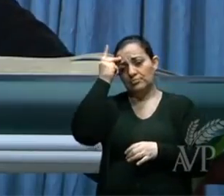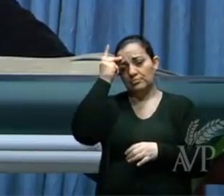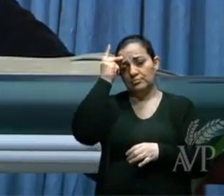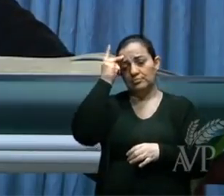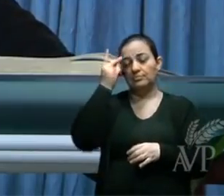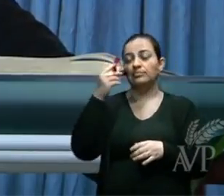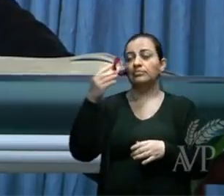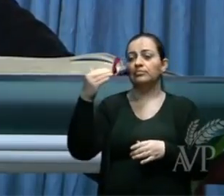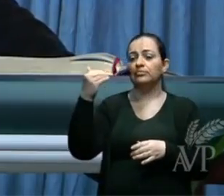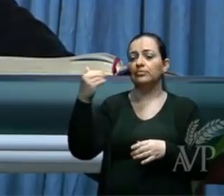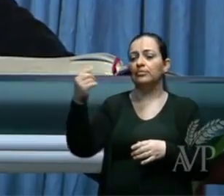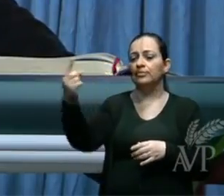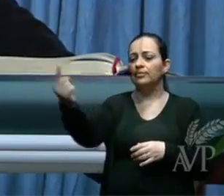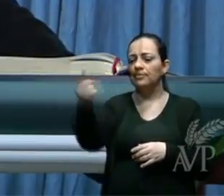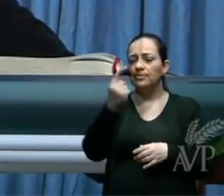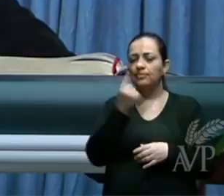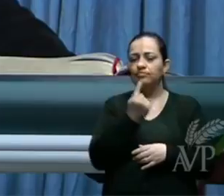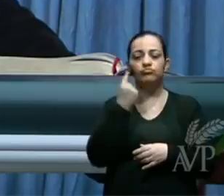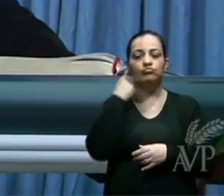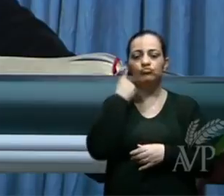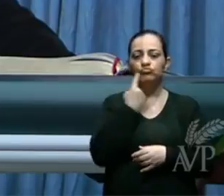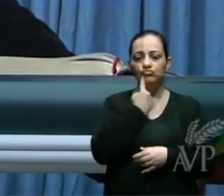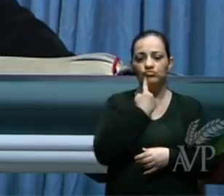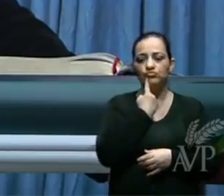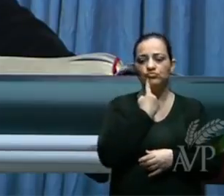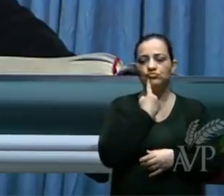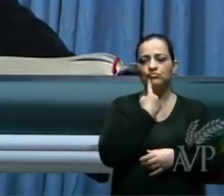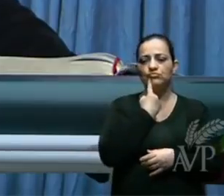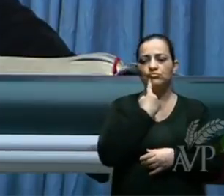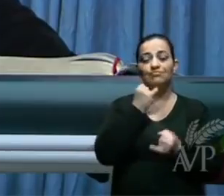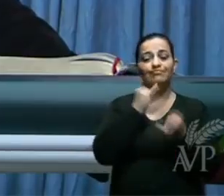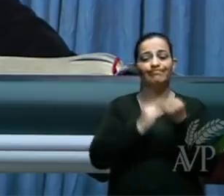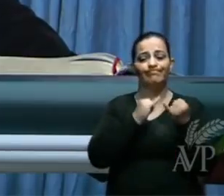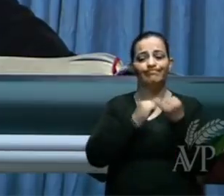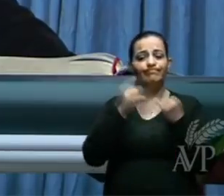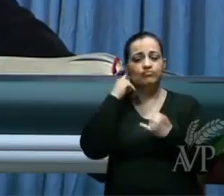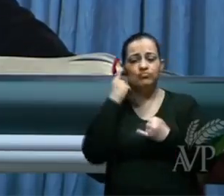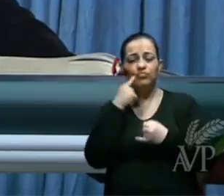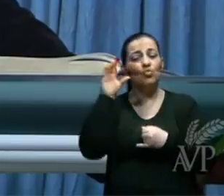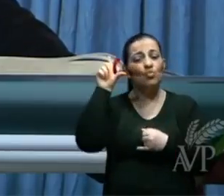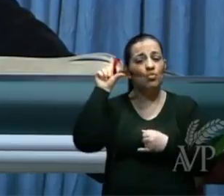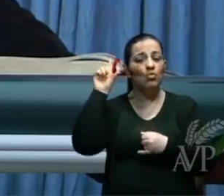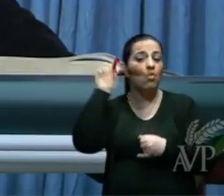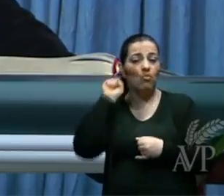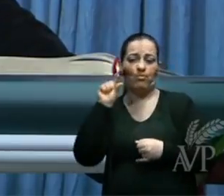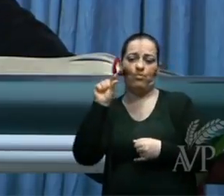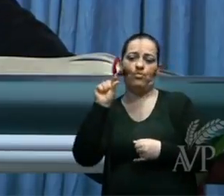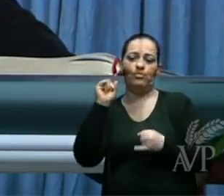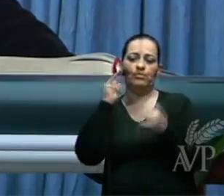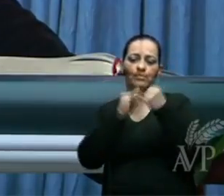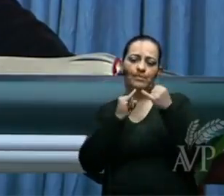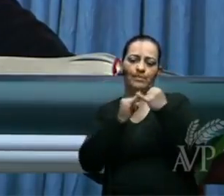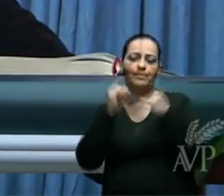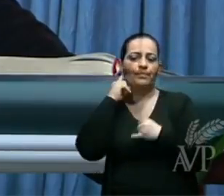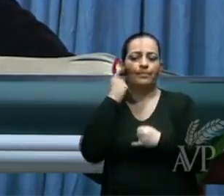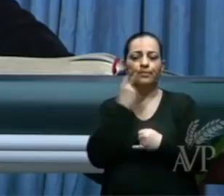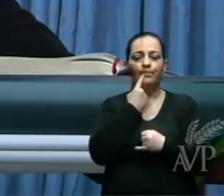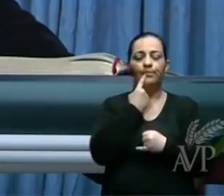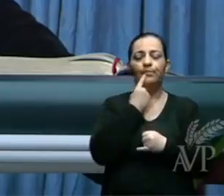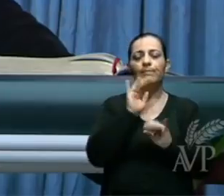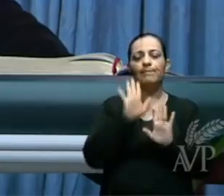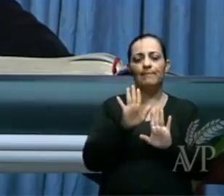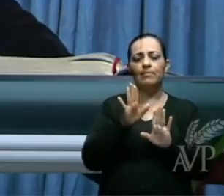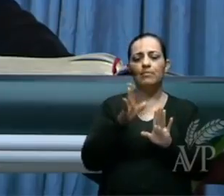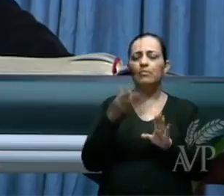veio uma pessoa surda 6 surda houve um pouquinho mas